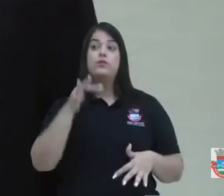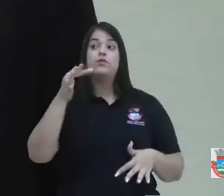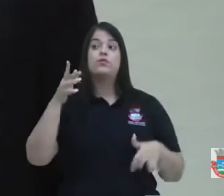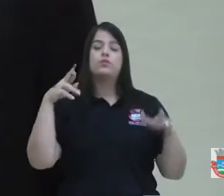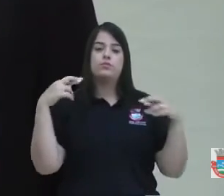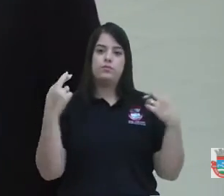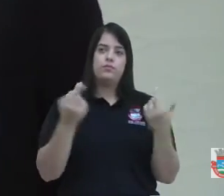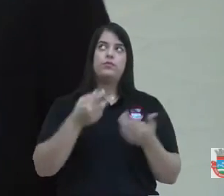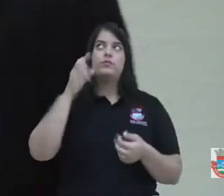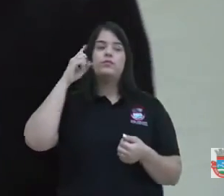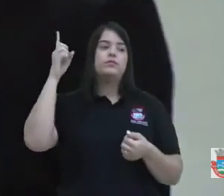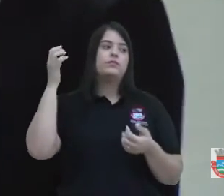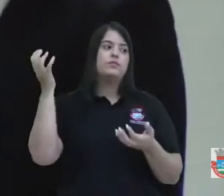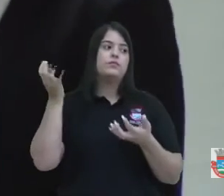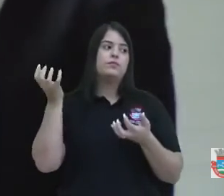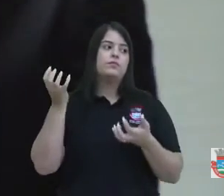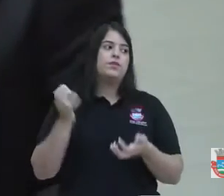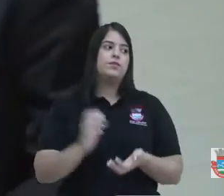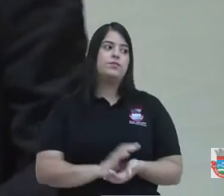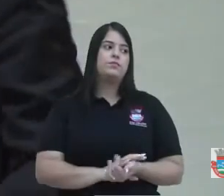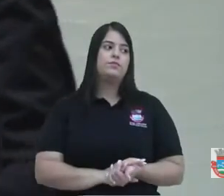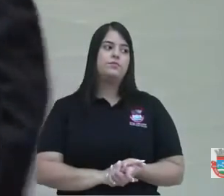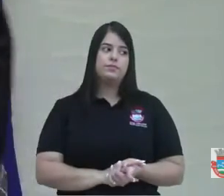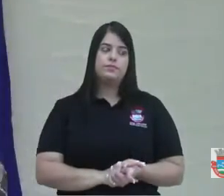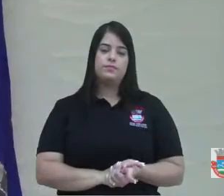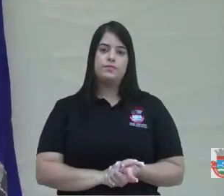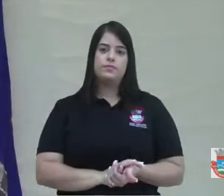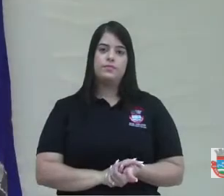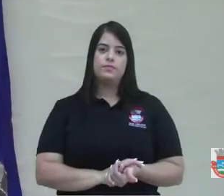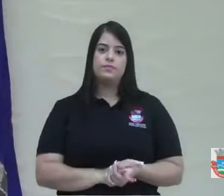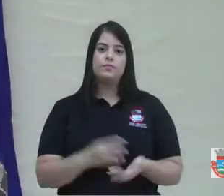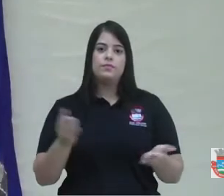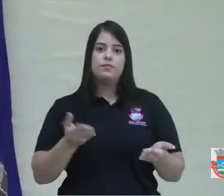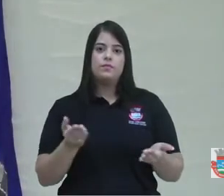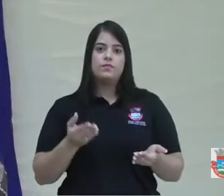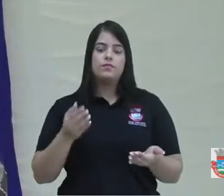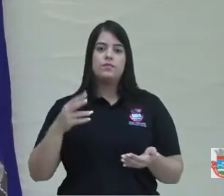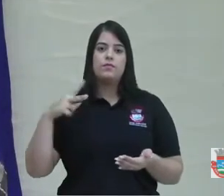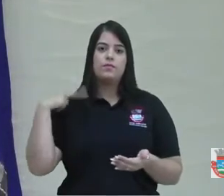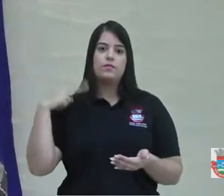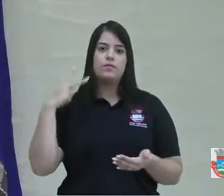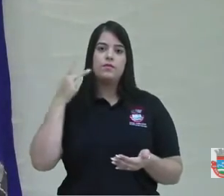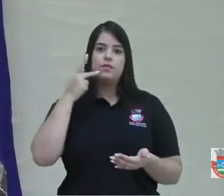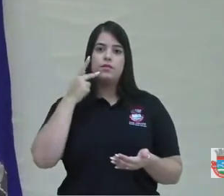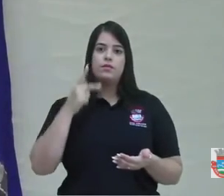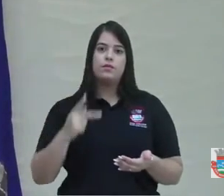sessão, se Deus quiser. Agradeço o vereador Diogo, faculta a palavra, vereador Pezinho.